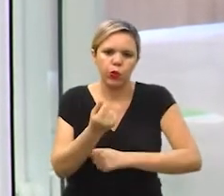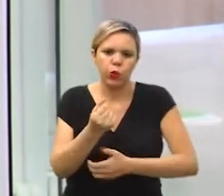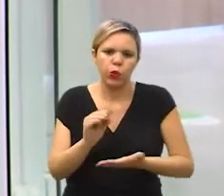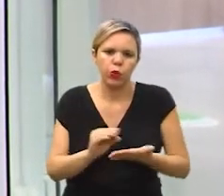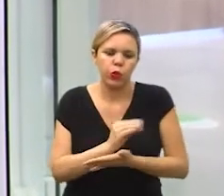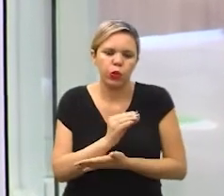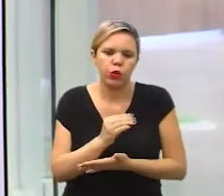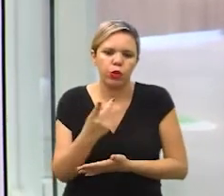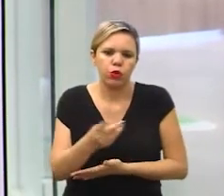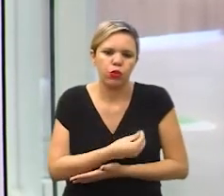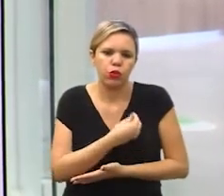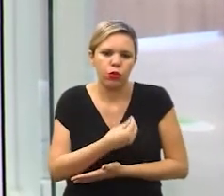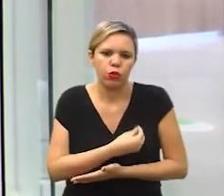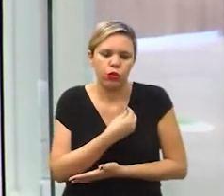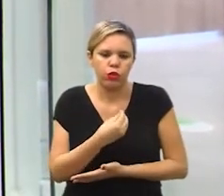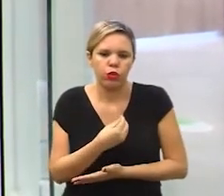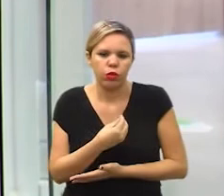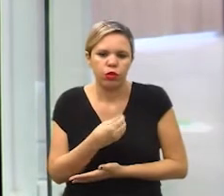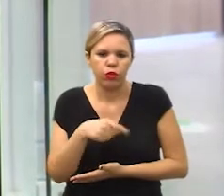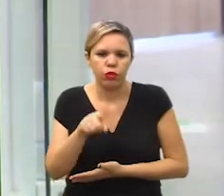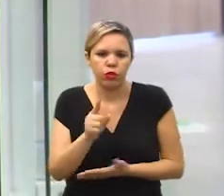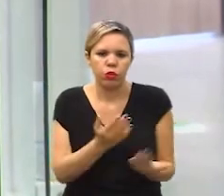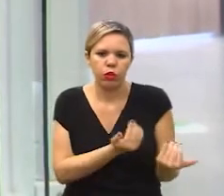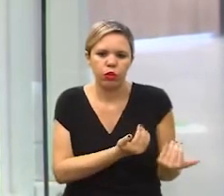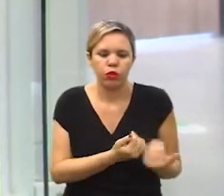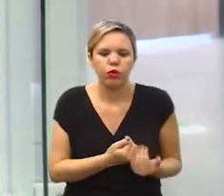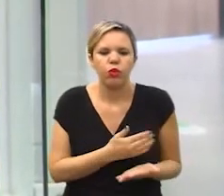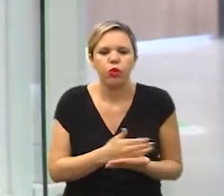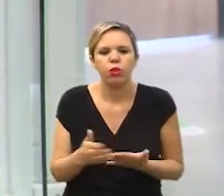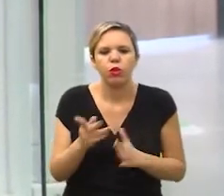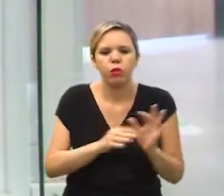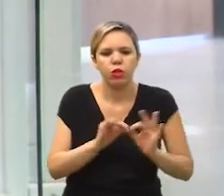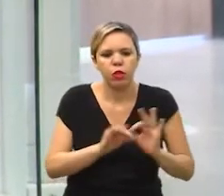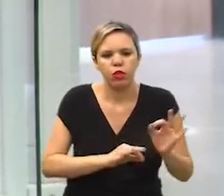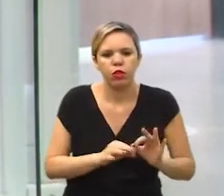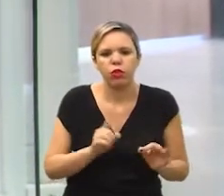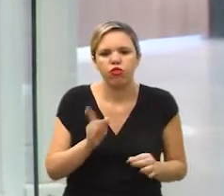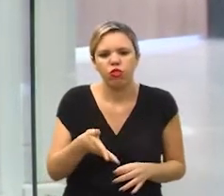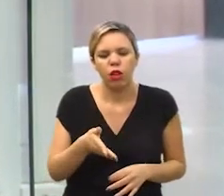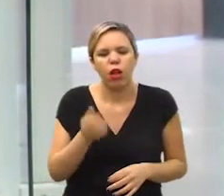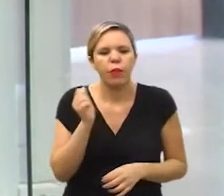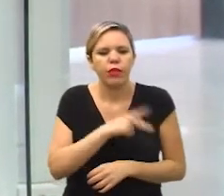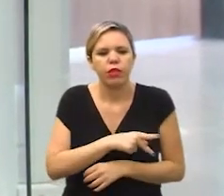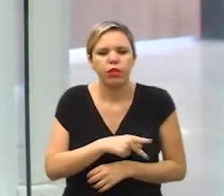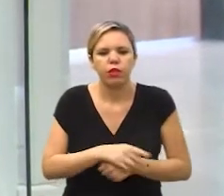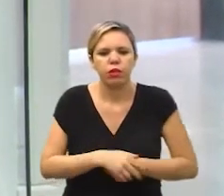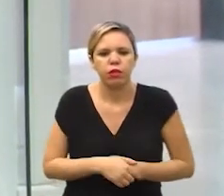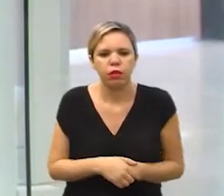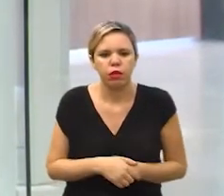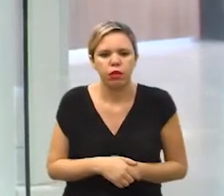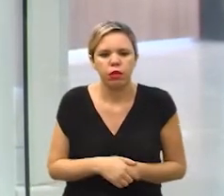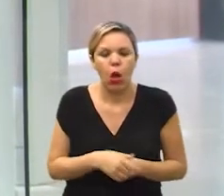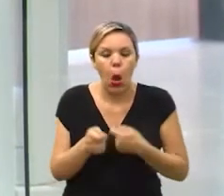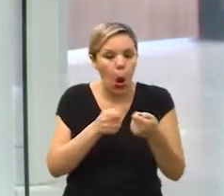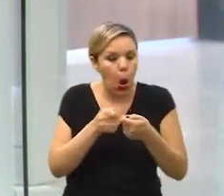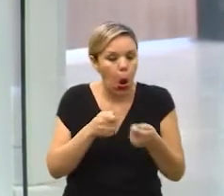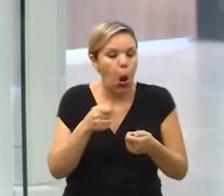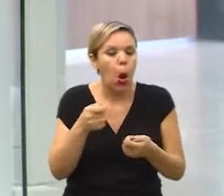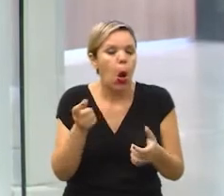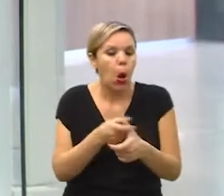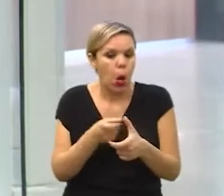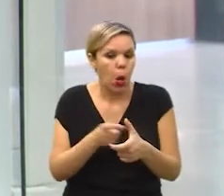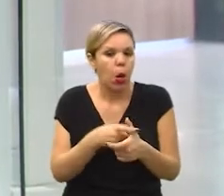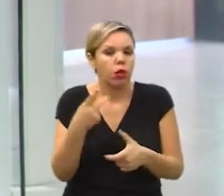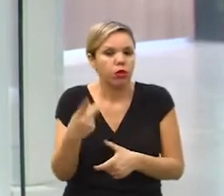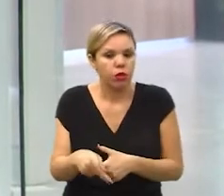financeiramente na sua vida. Se você for mais novo, comece a se planejar. Se você já é aposentado, dá uma controlada aí nas